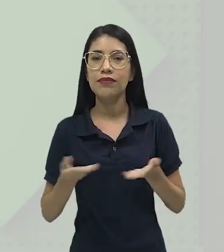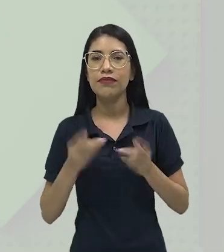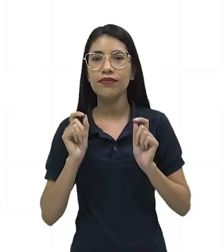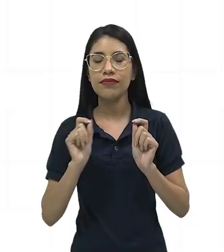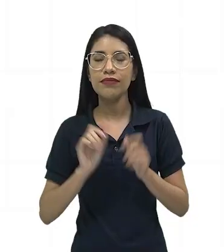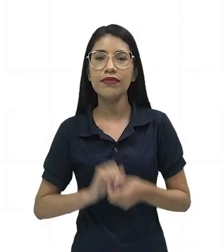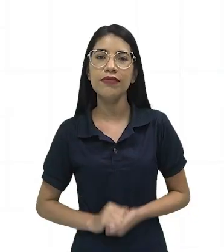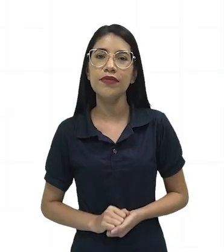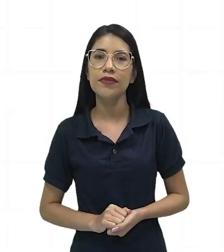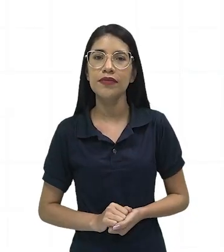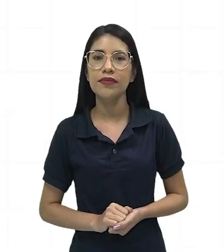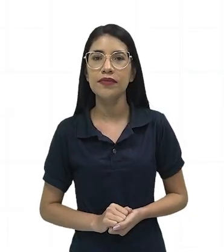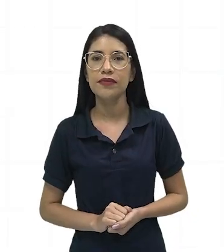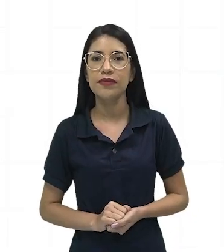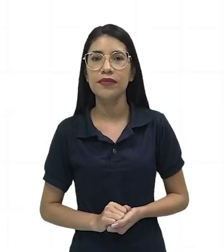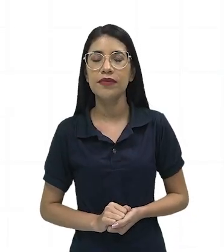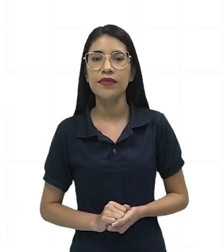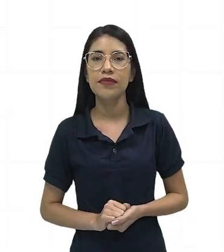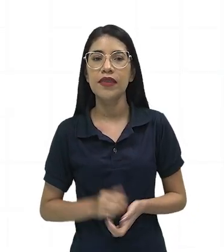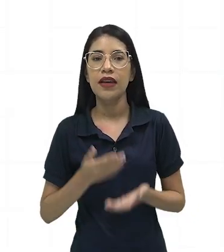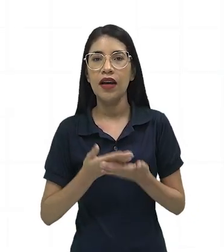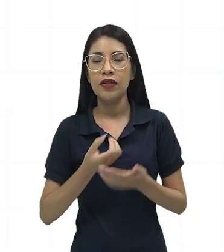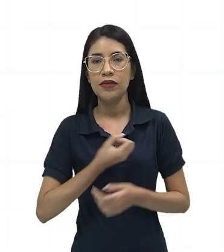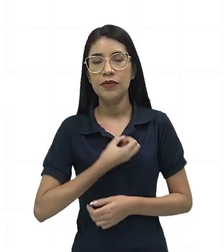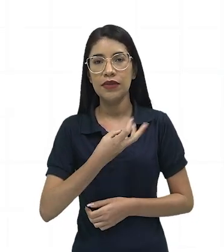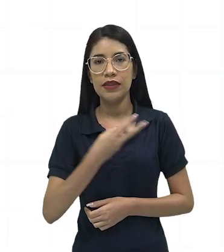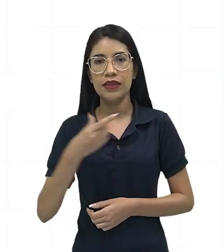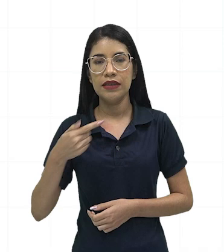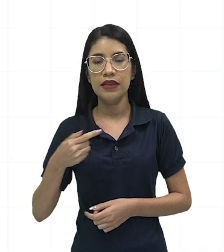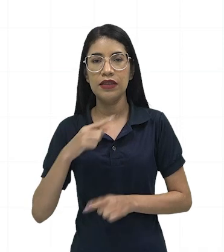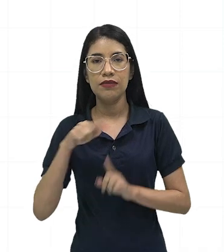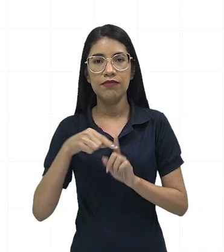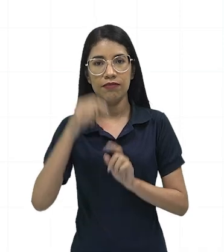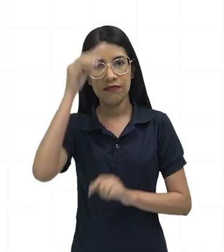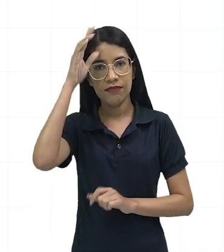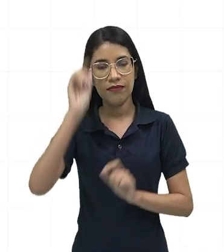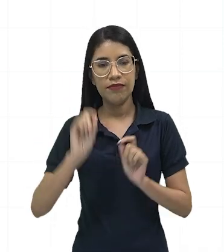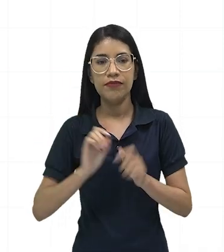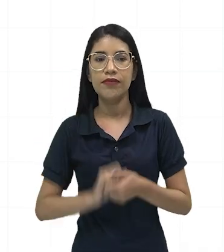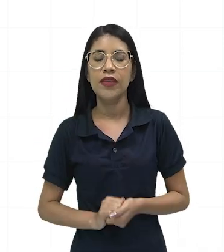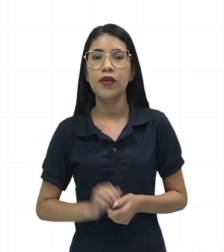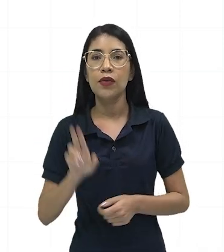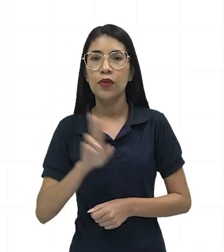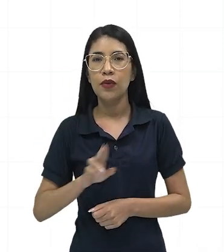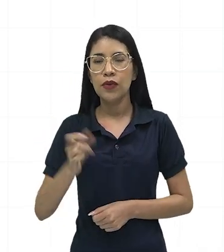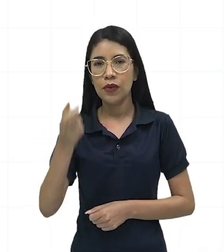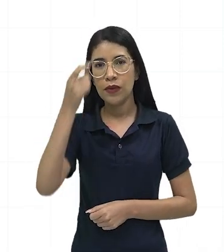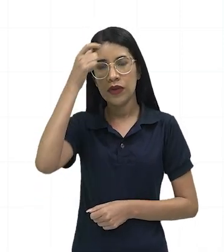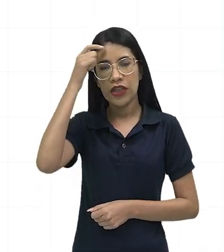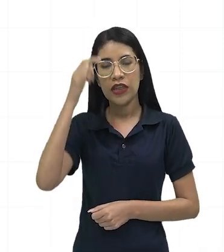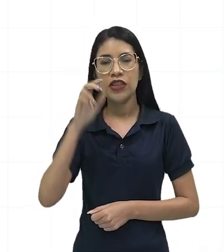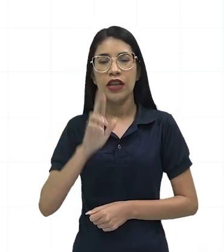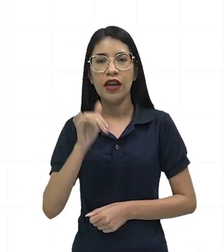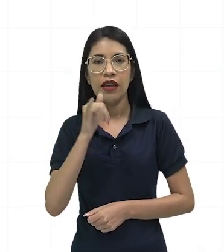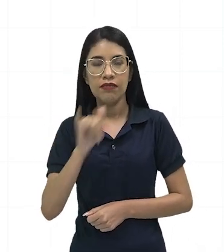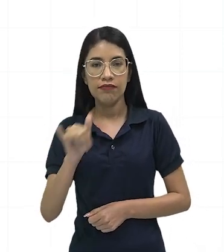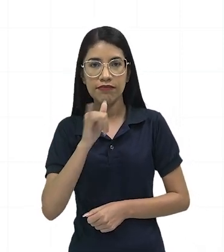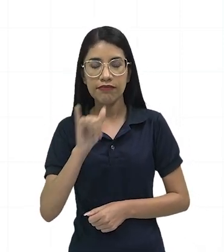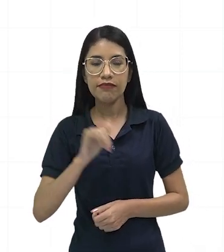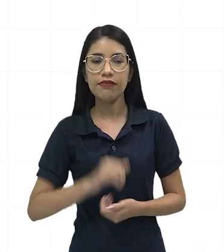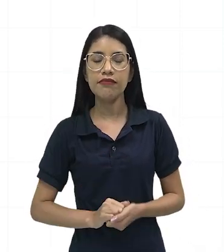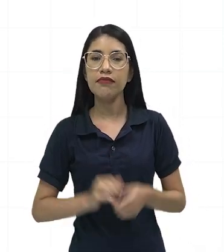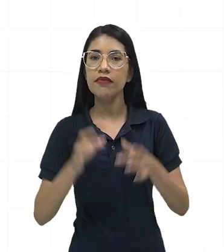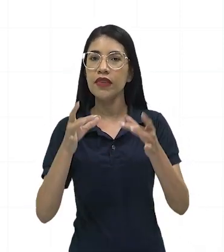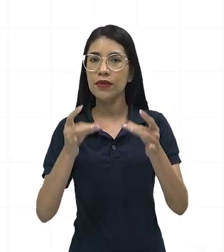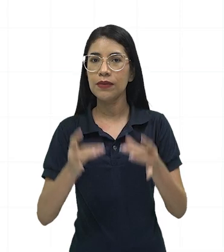nossa aula. A nossa aula 37 tem por objeto de conhecimento o uso consciente de energia elétrica. E